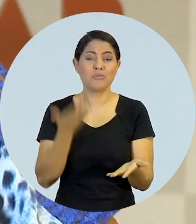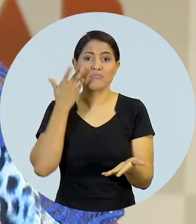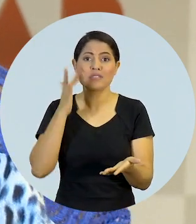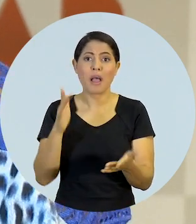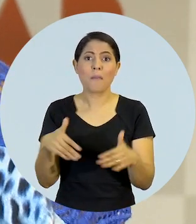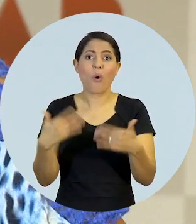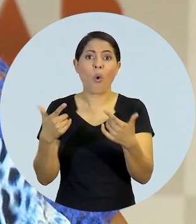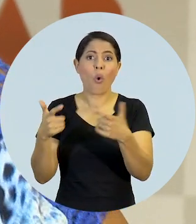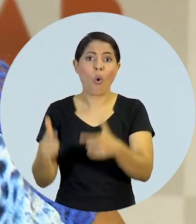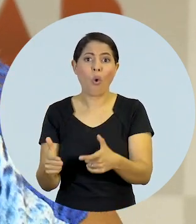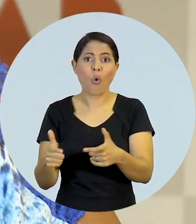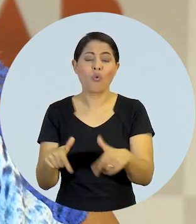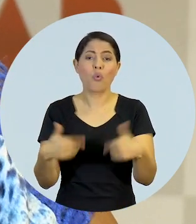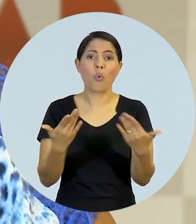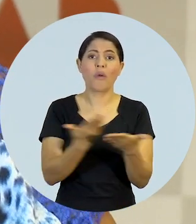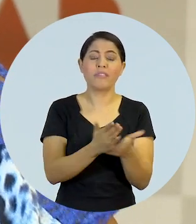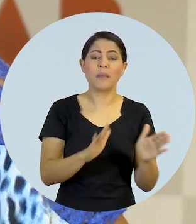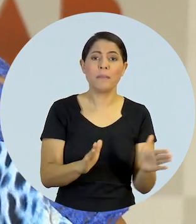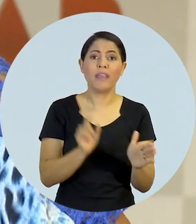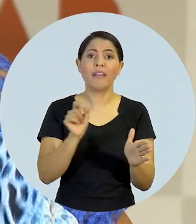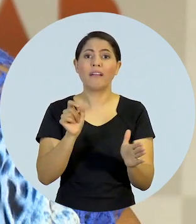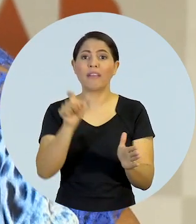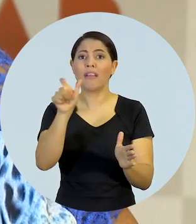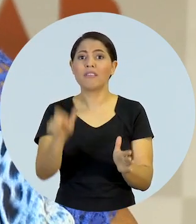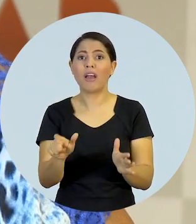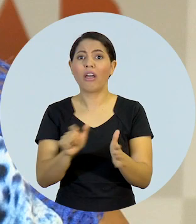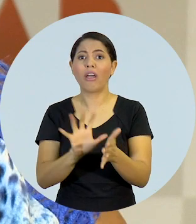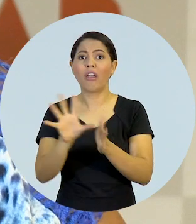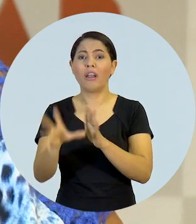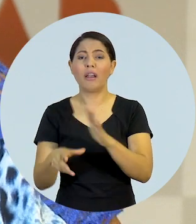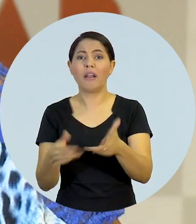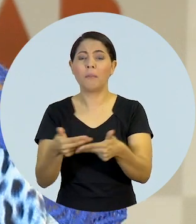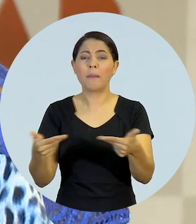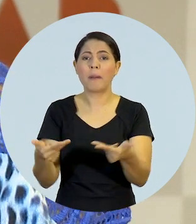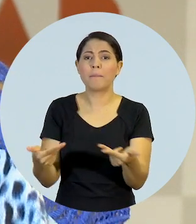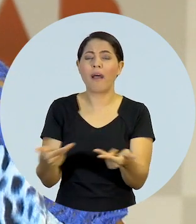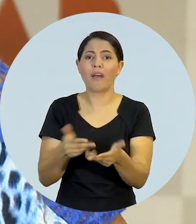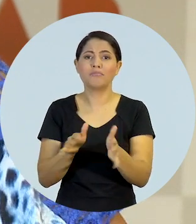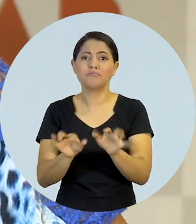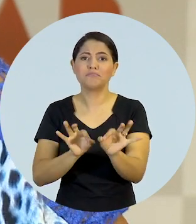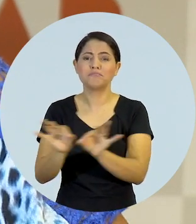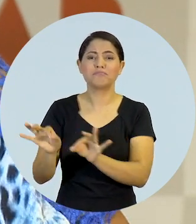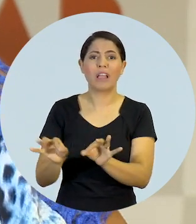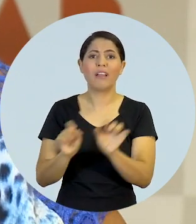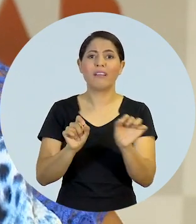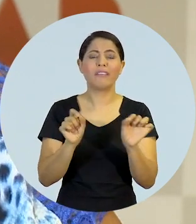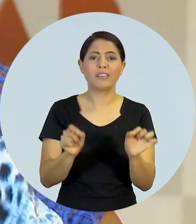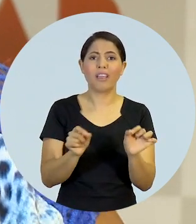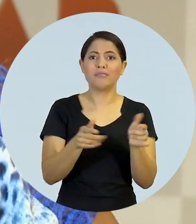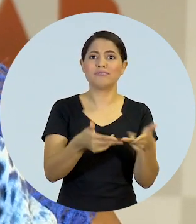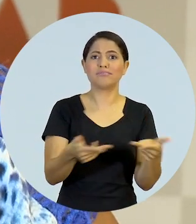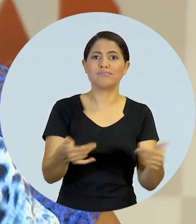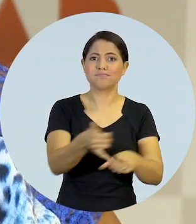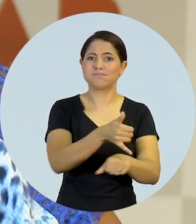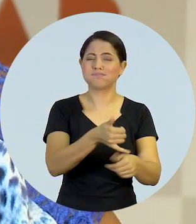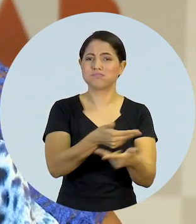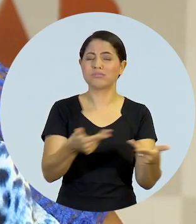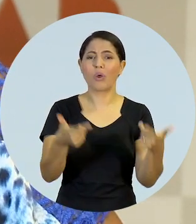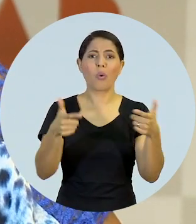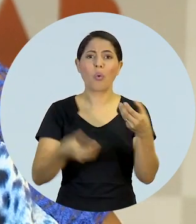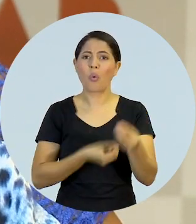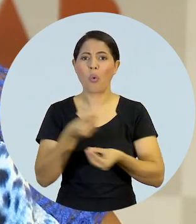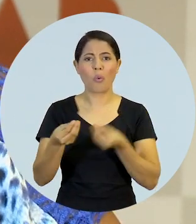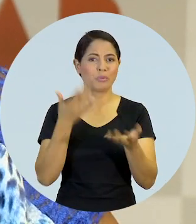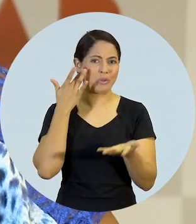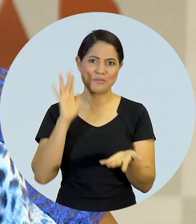certeza de quando acaba, de quem fez, de quem não fez, quem vai limpar, quem não vai limpar, a gente só tem a certeza que